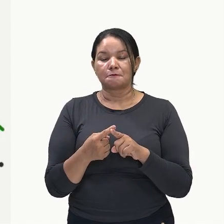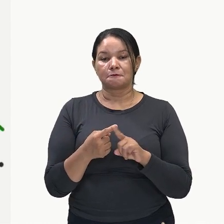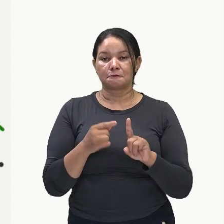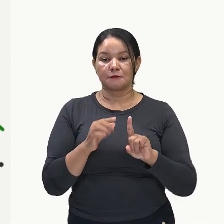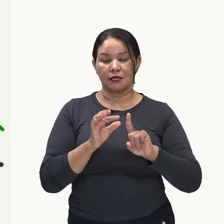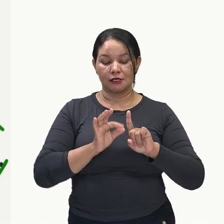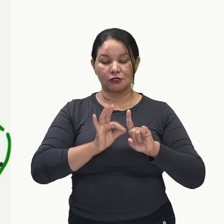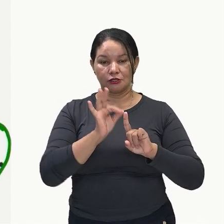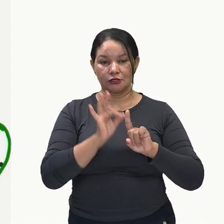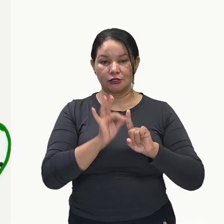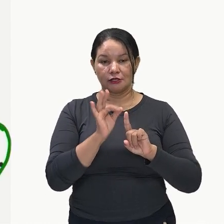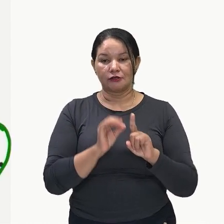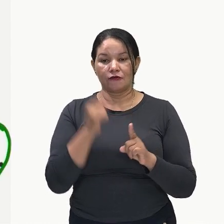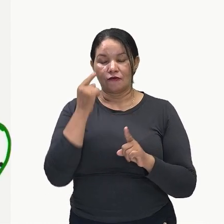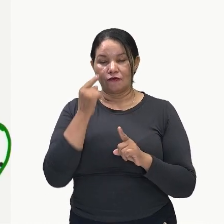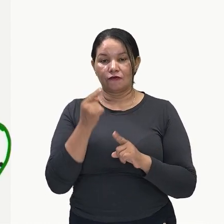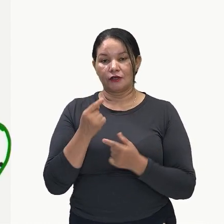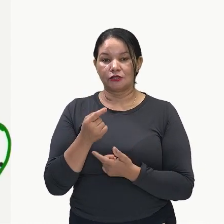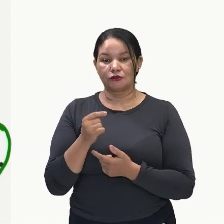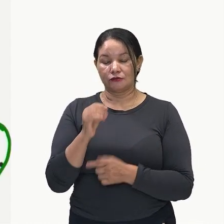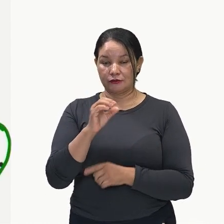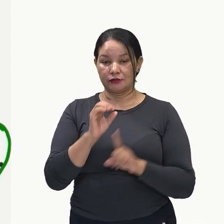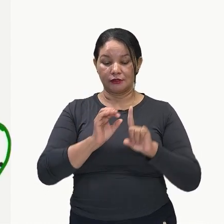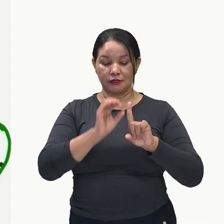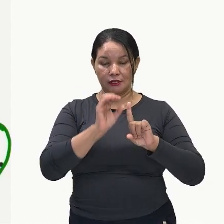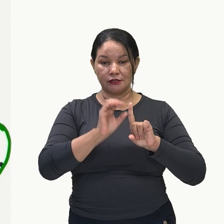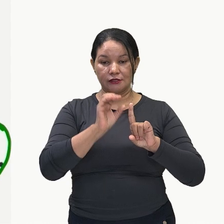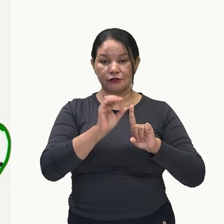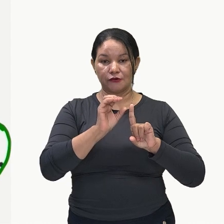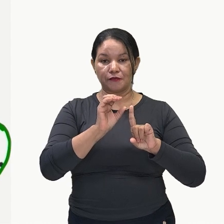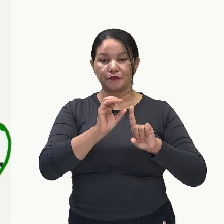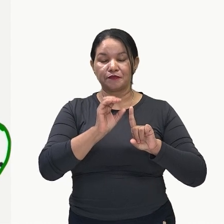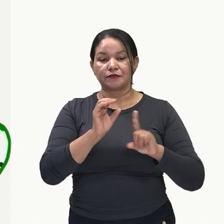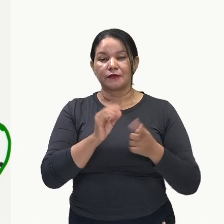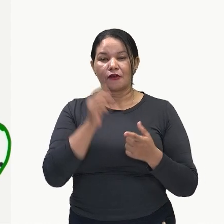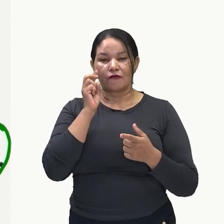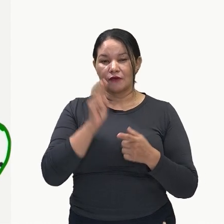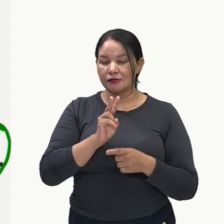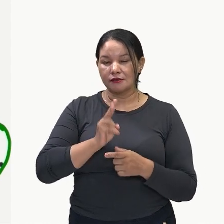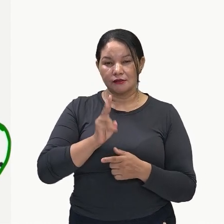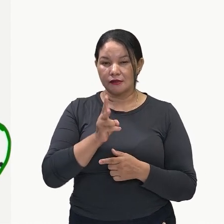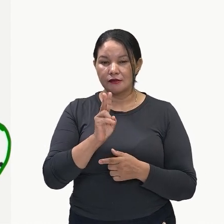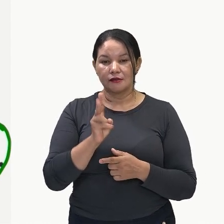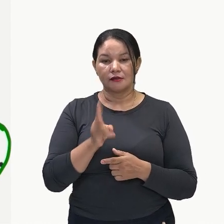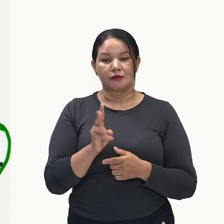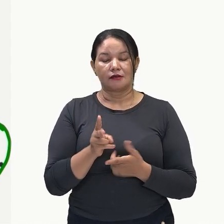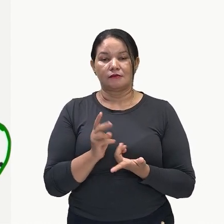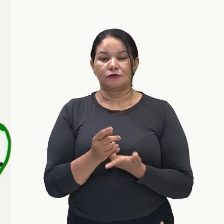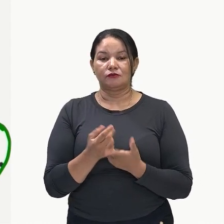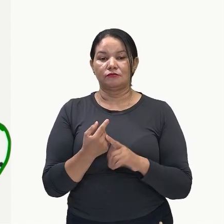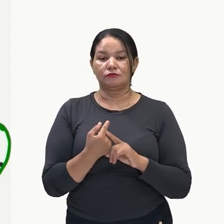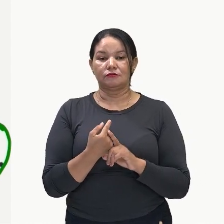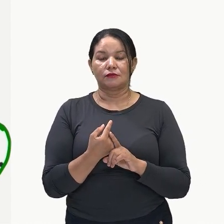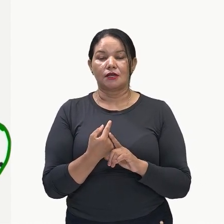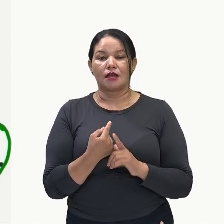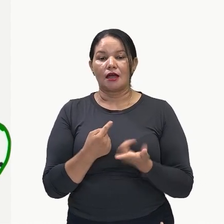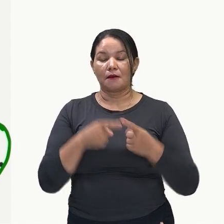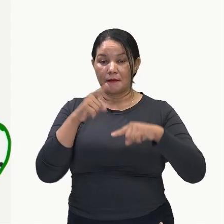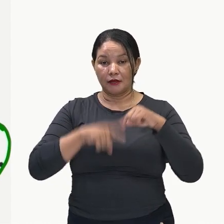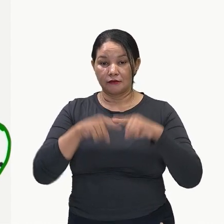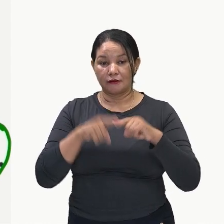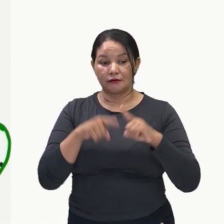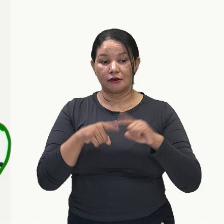o símbolozinho aqui, do Czinho, que você vai ver sempre nos seus termômetros, certo?